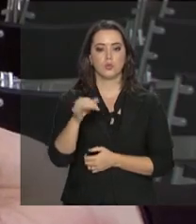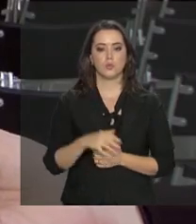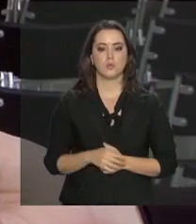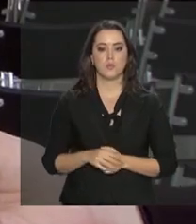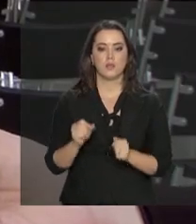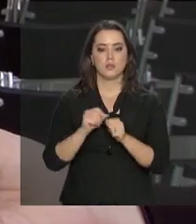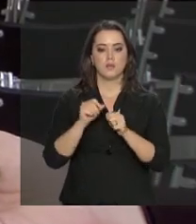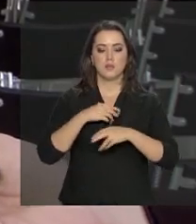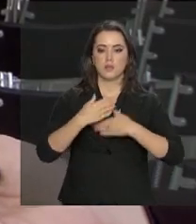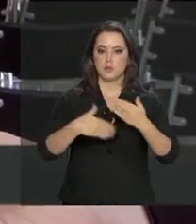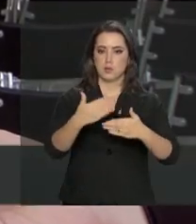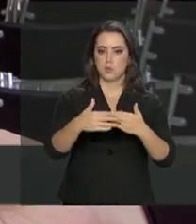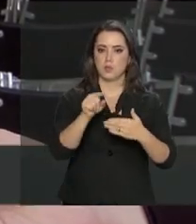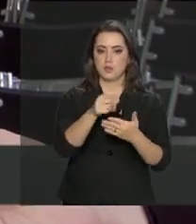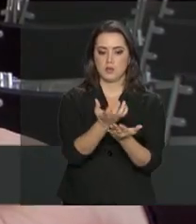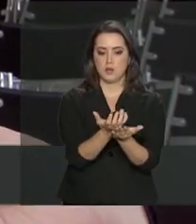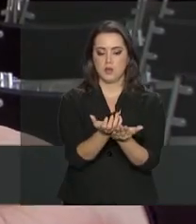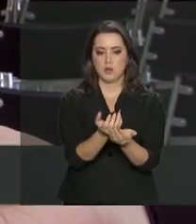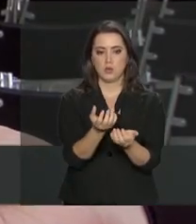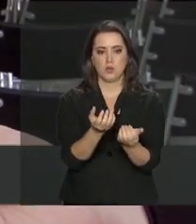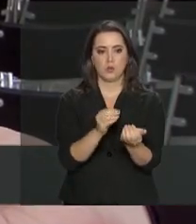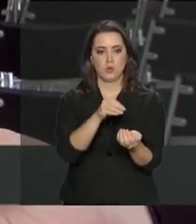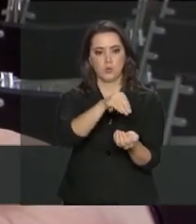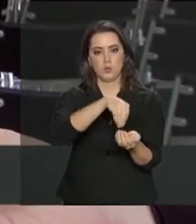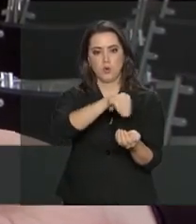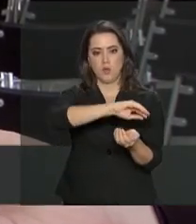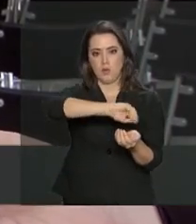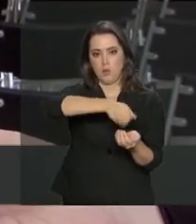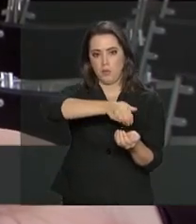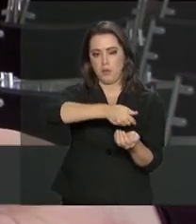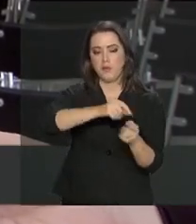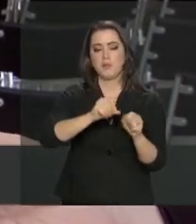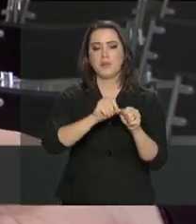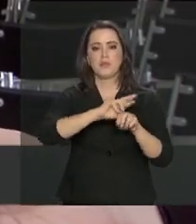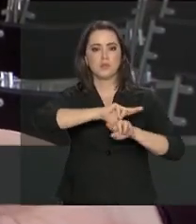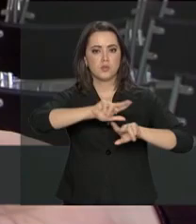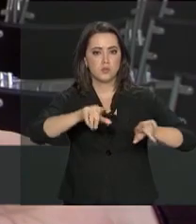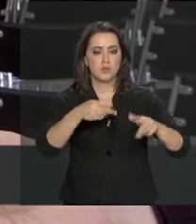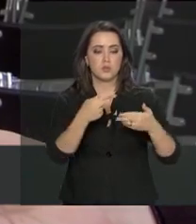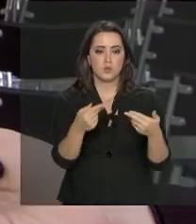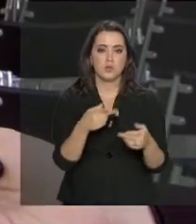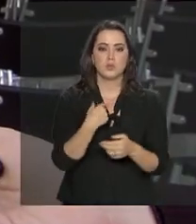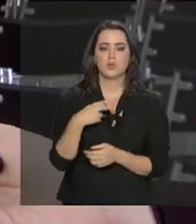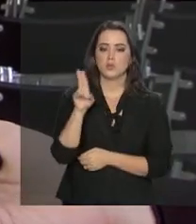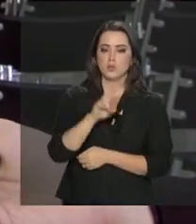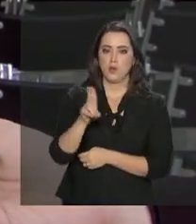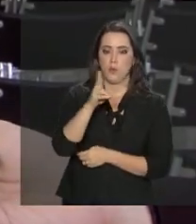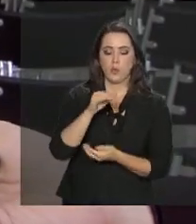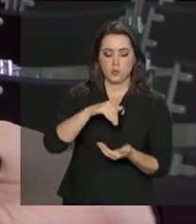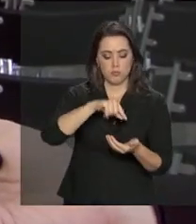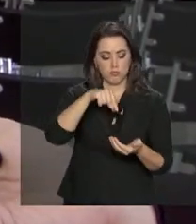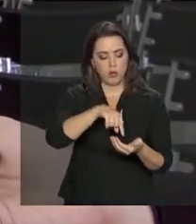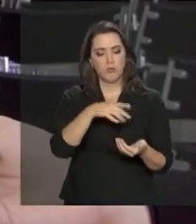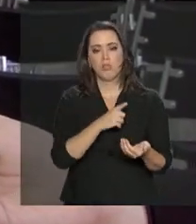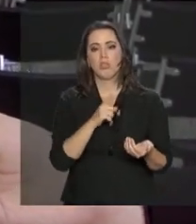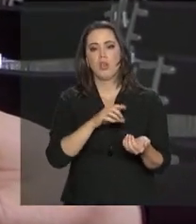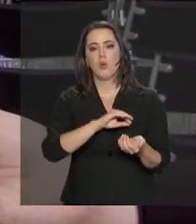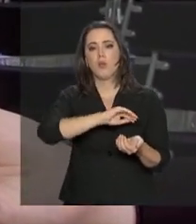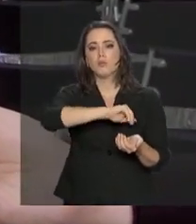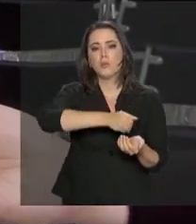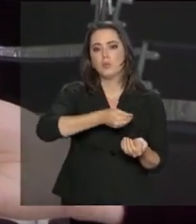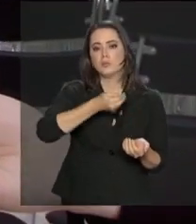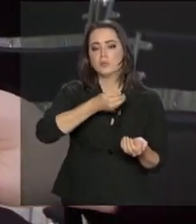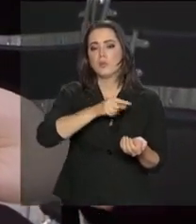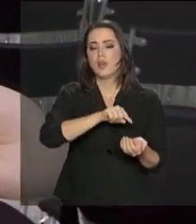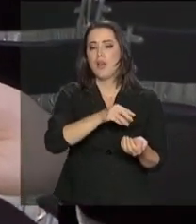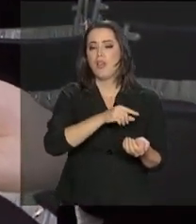faz o processamento da casca para produzir suco, geleia, polpa, acaba se gerando esse resíduo que é a casca. E aí, a